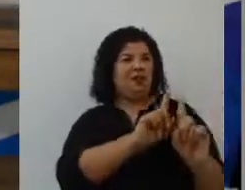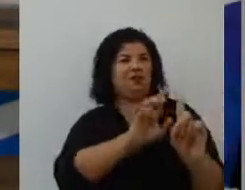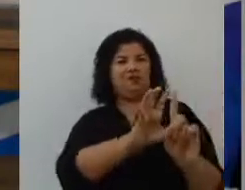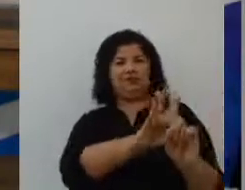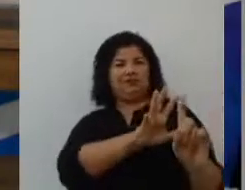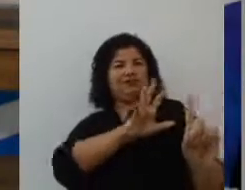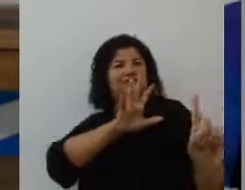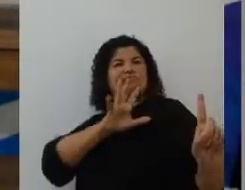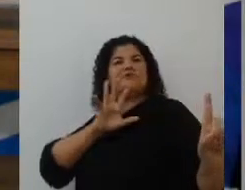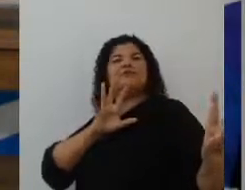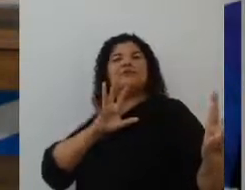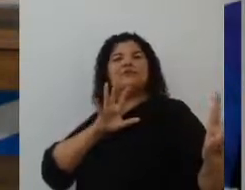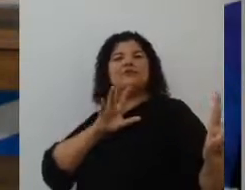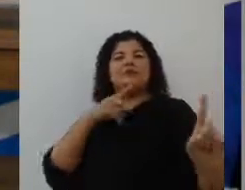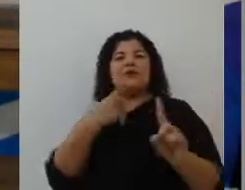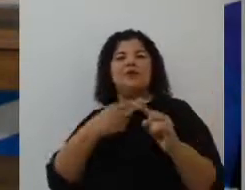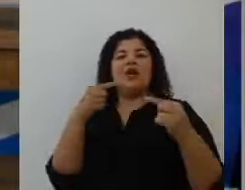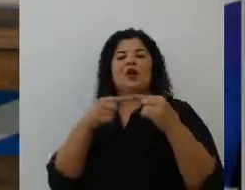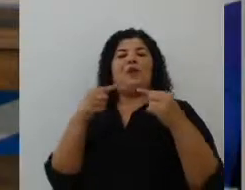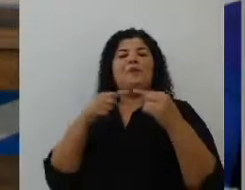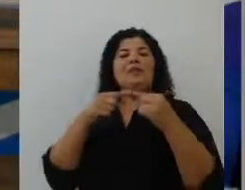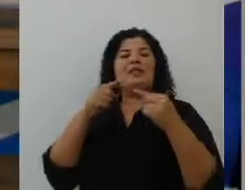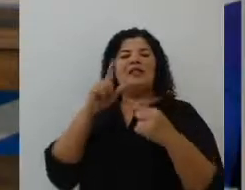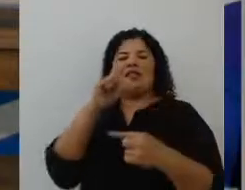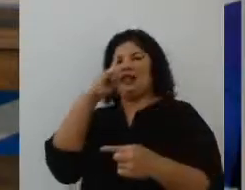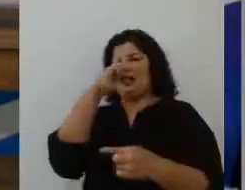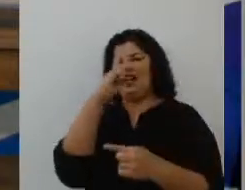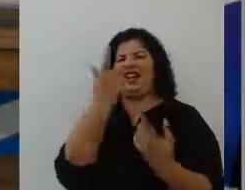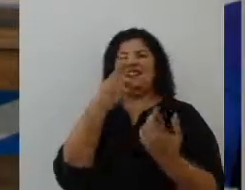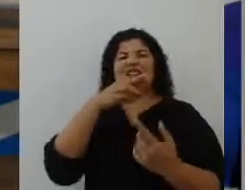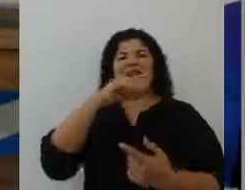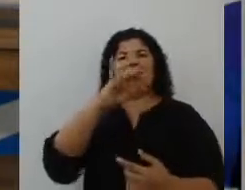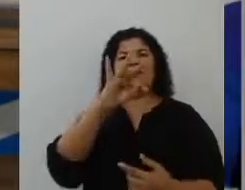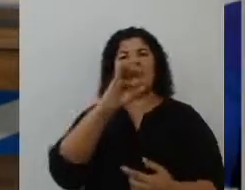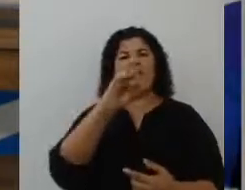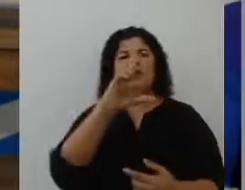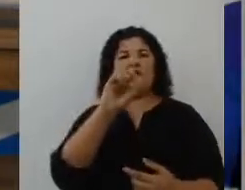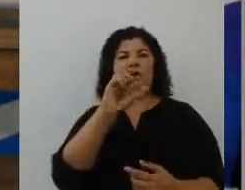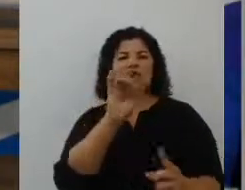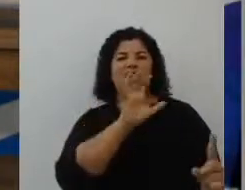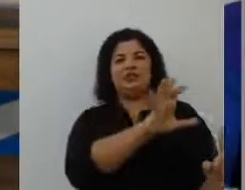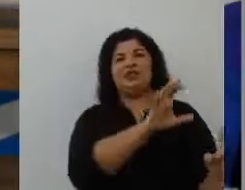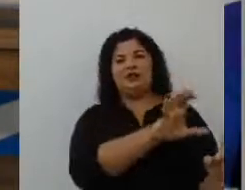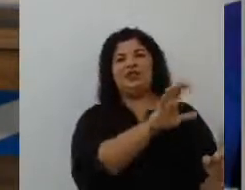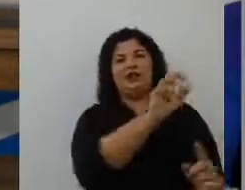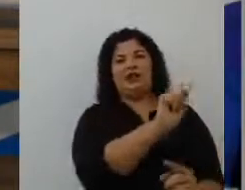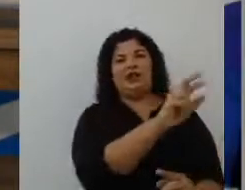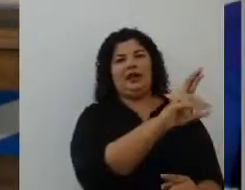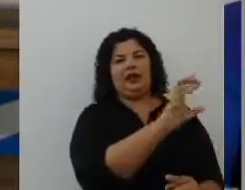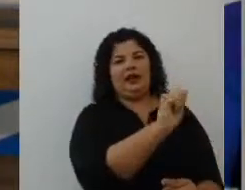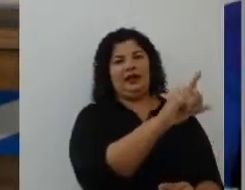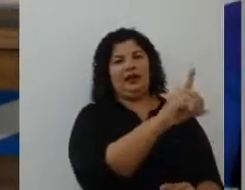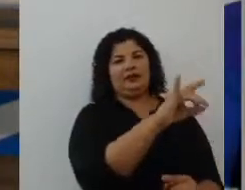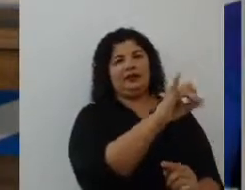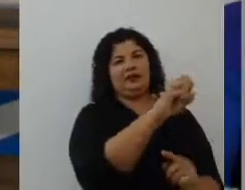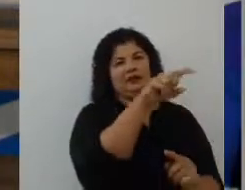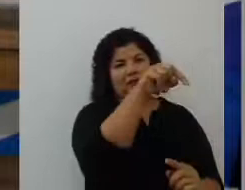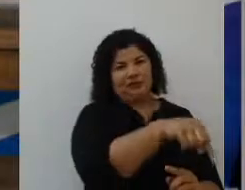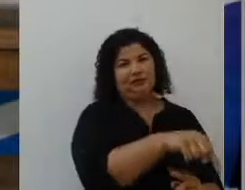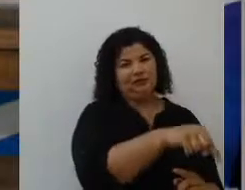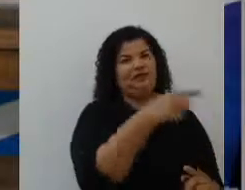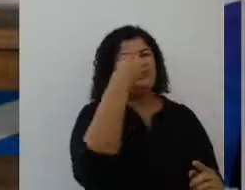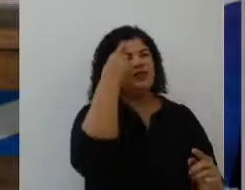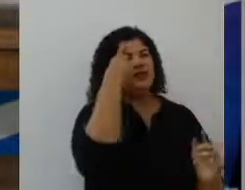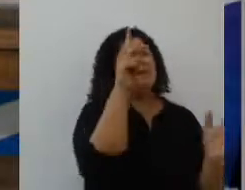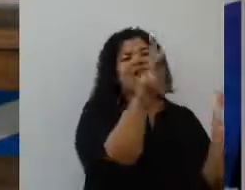elementos da mitologia grega vão fazer parte do universo do arcadismo, do classicismo, do pensamento neoclássico,